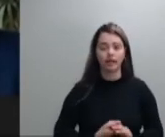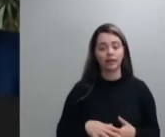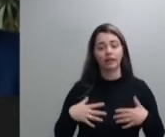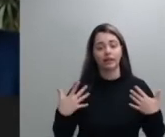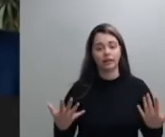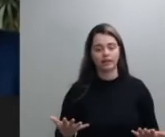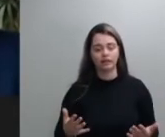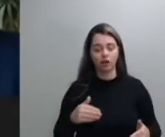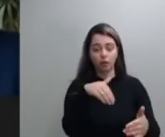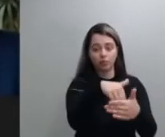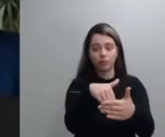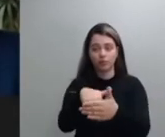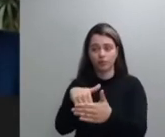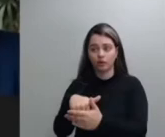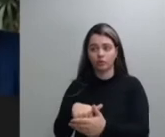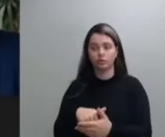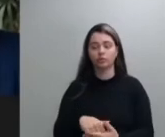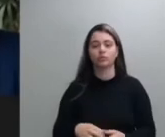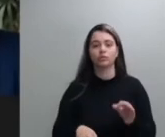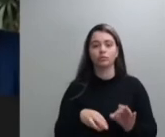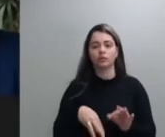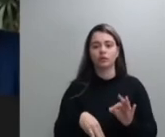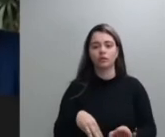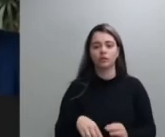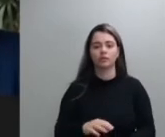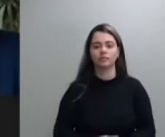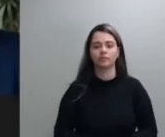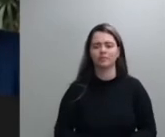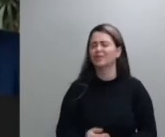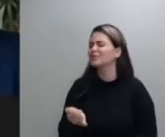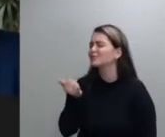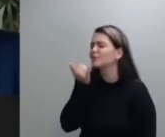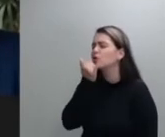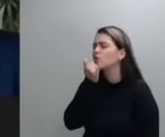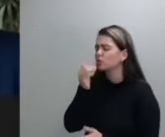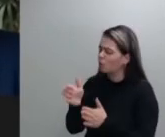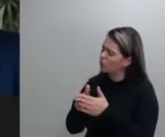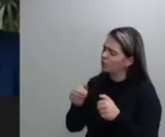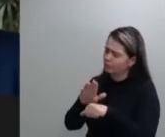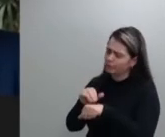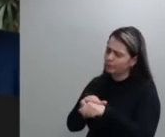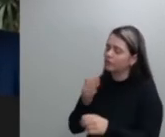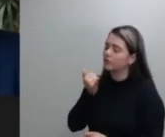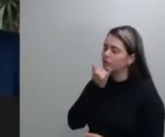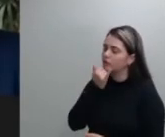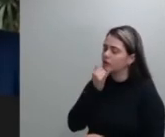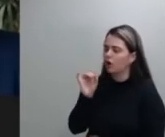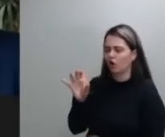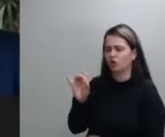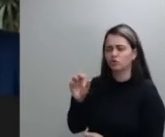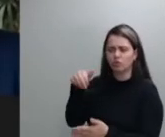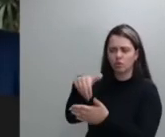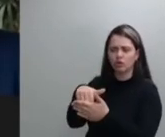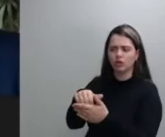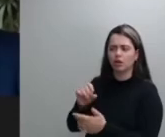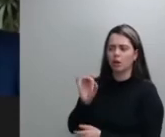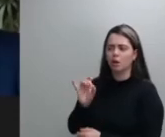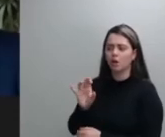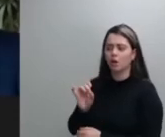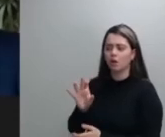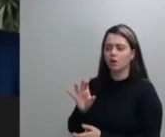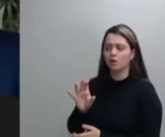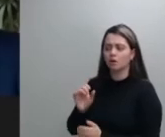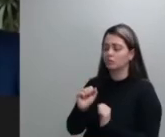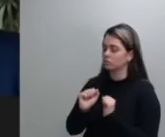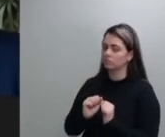benedito na sequência senhor presidente desculpa nós estamos votando só competência é uma preliminar pode ser